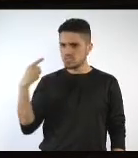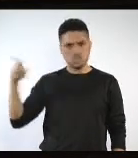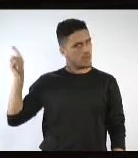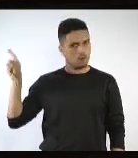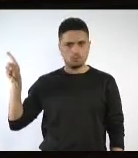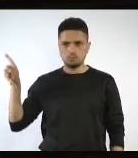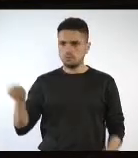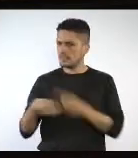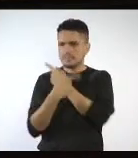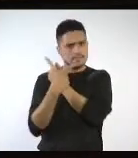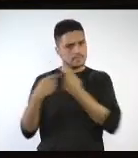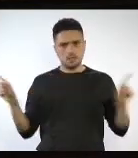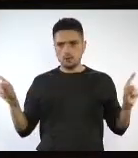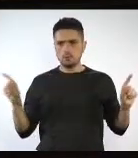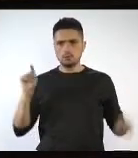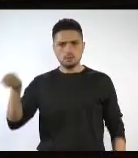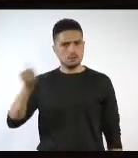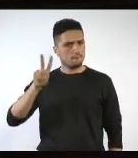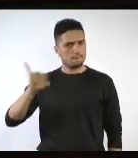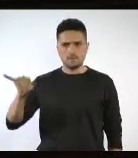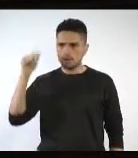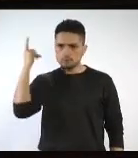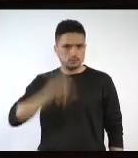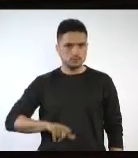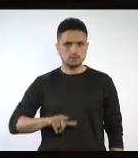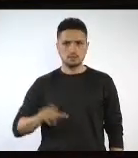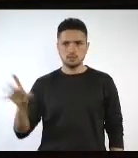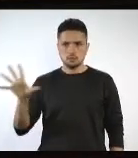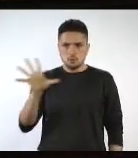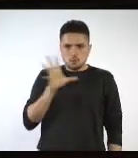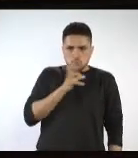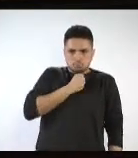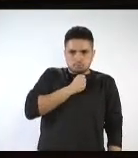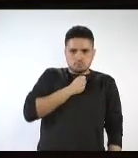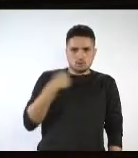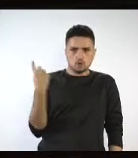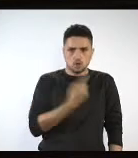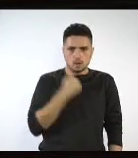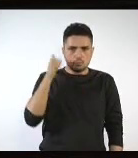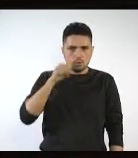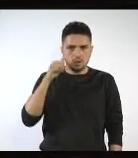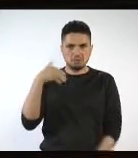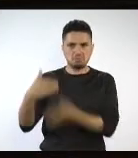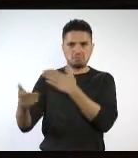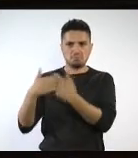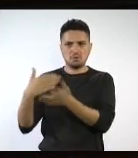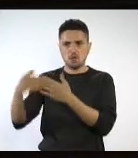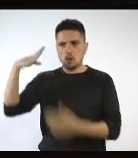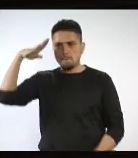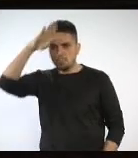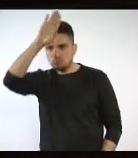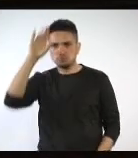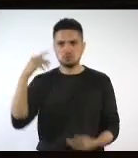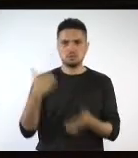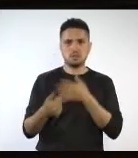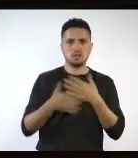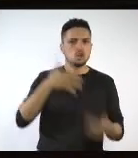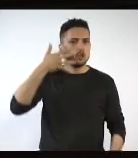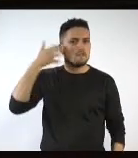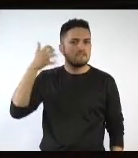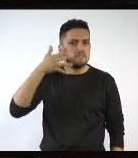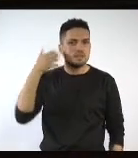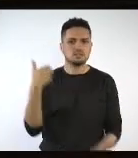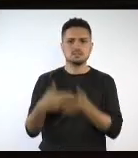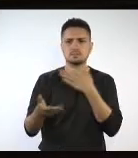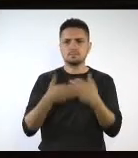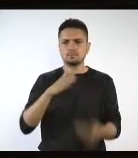vai silenciar a voz dessas mulheres. Nem Jair Bolsonaro, nem Witzel, nem Marco